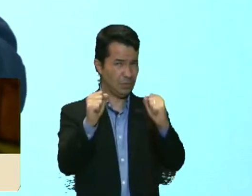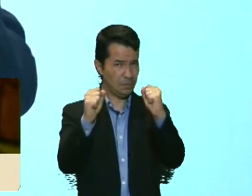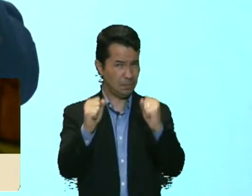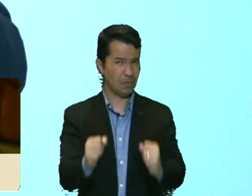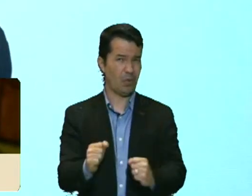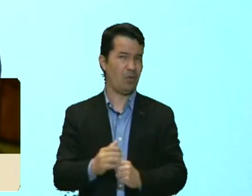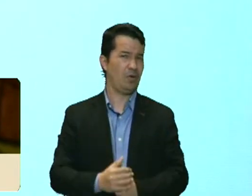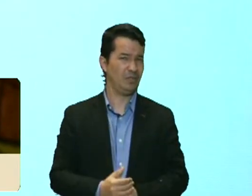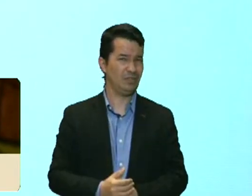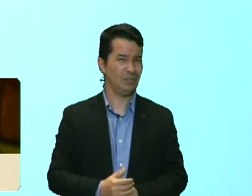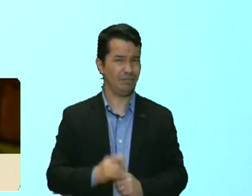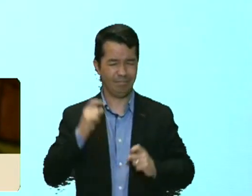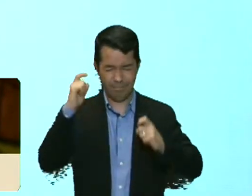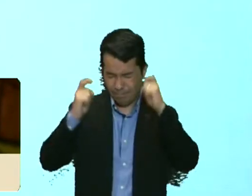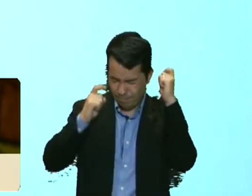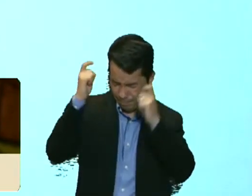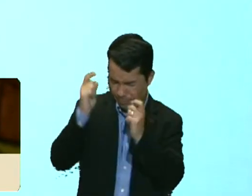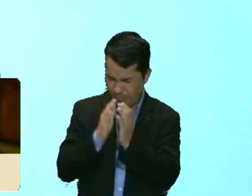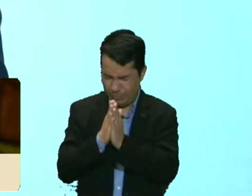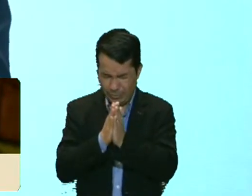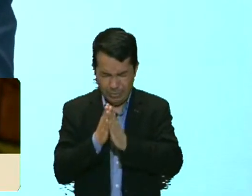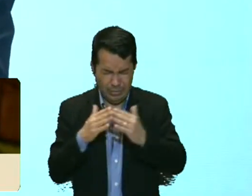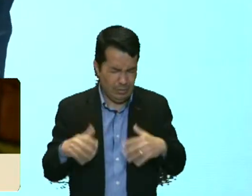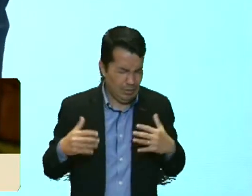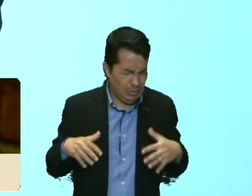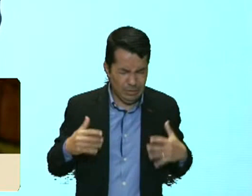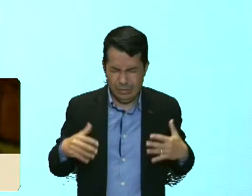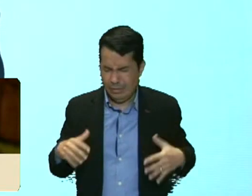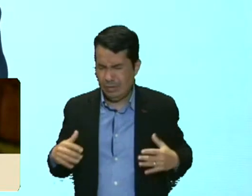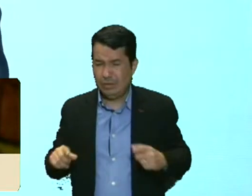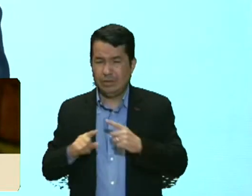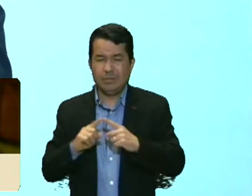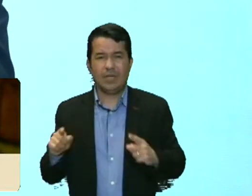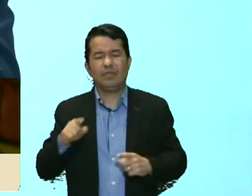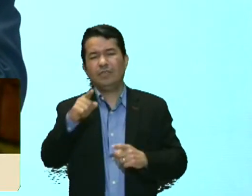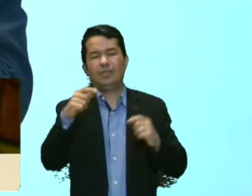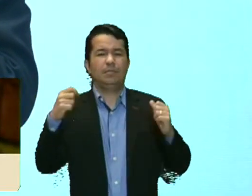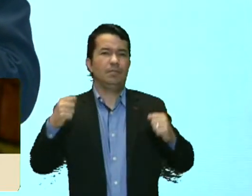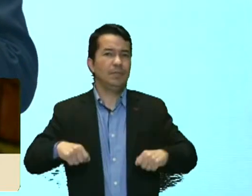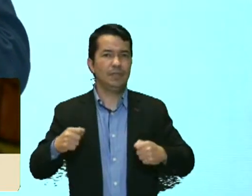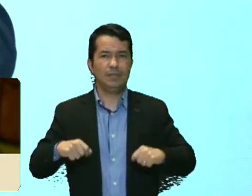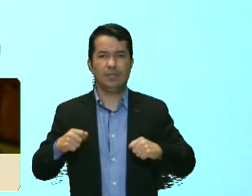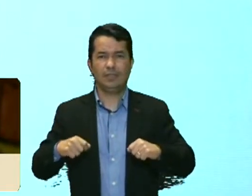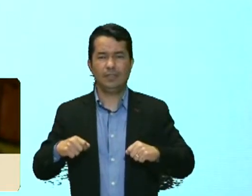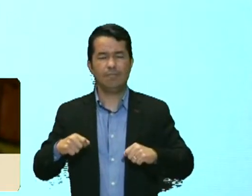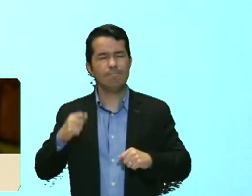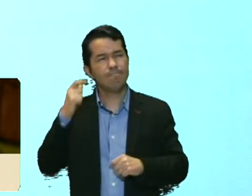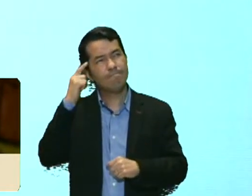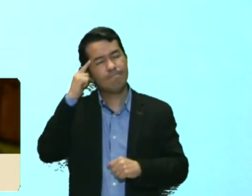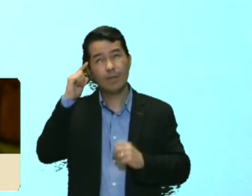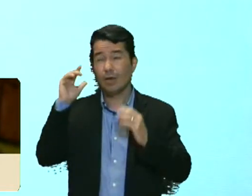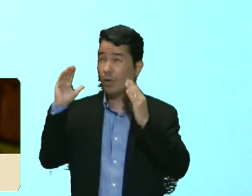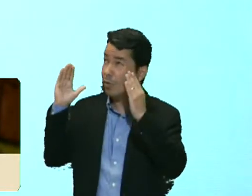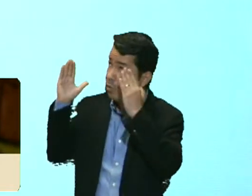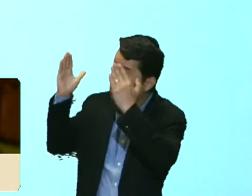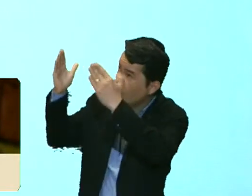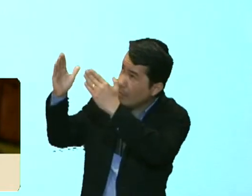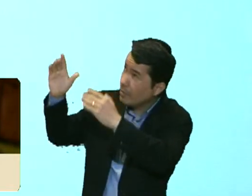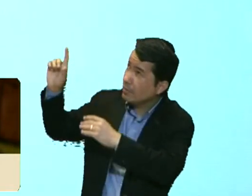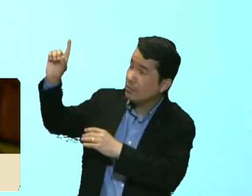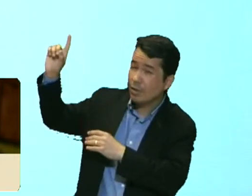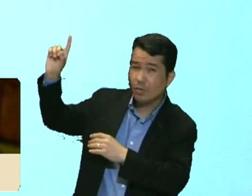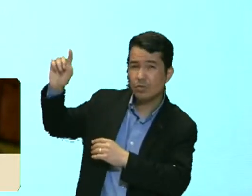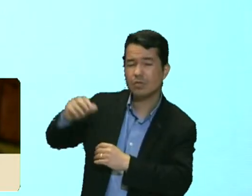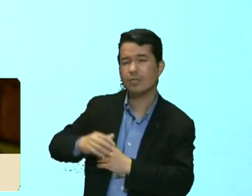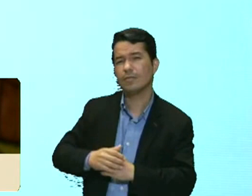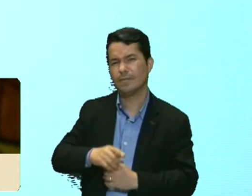essa preocupação de ansiedade, mas logo você vai voltar ao foco de novo e dizer assim, o Deus a quem